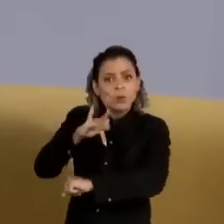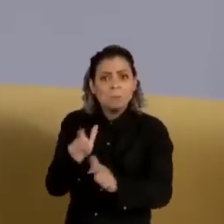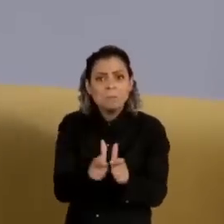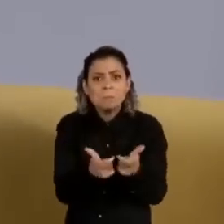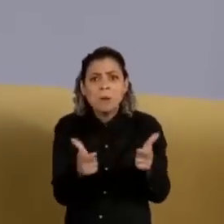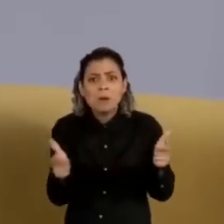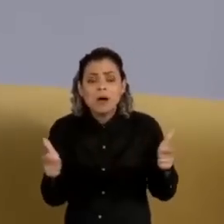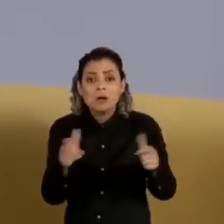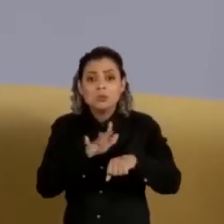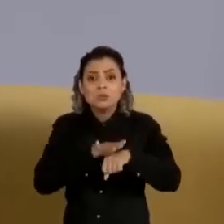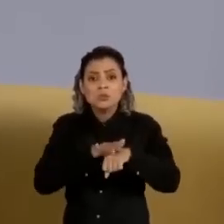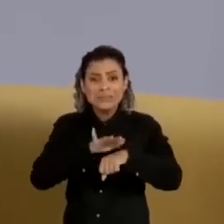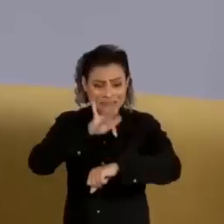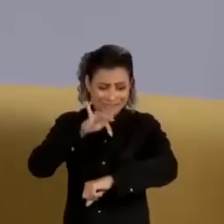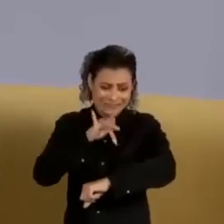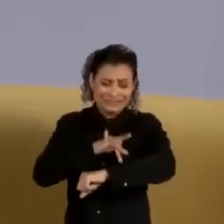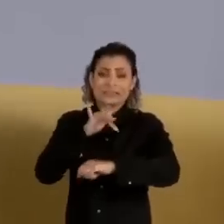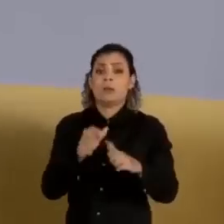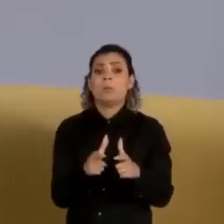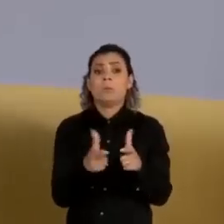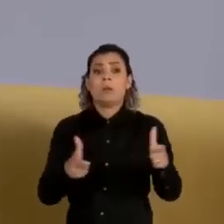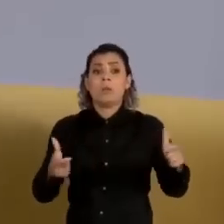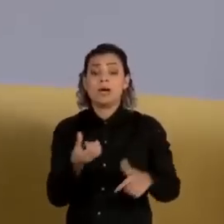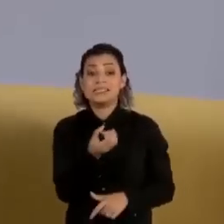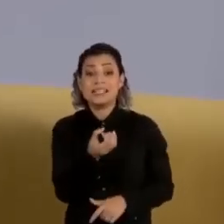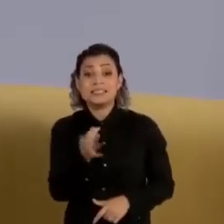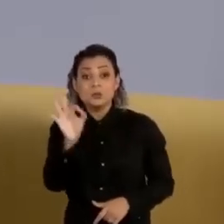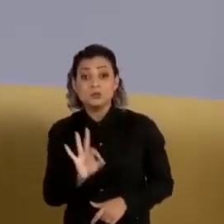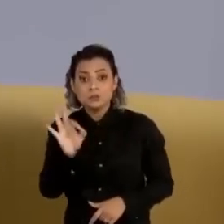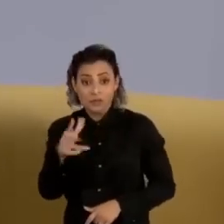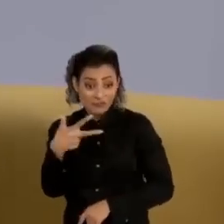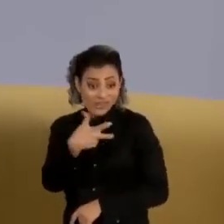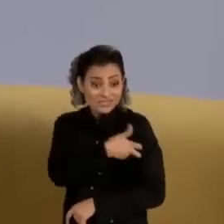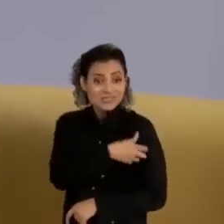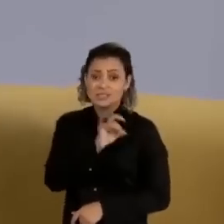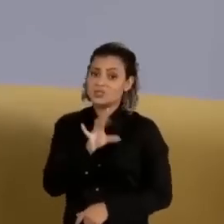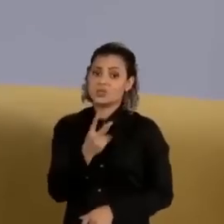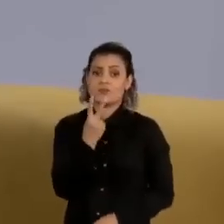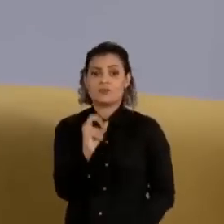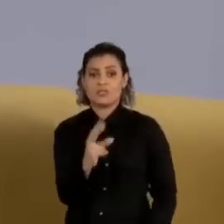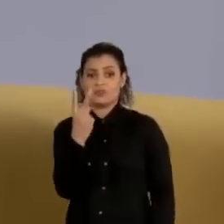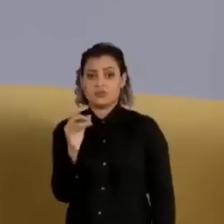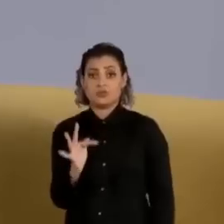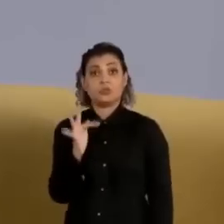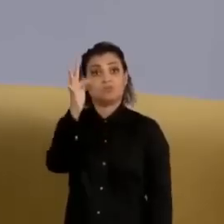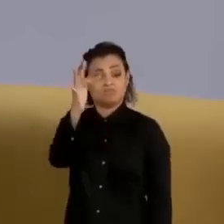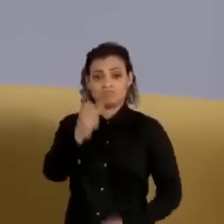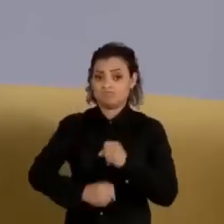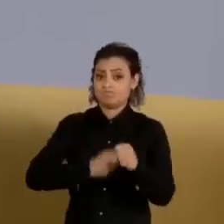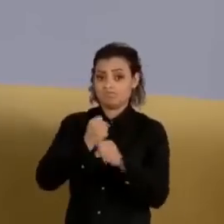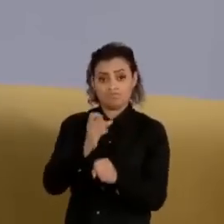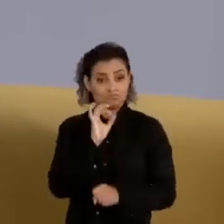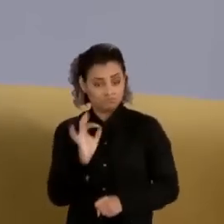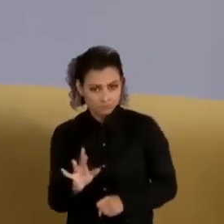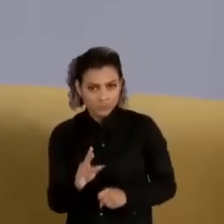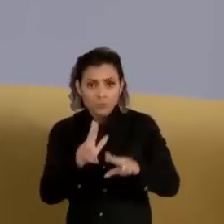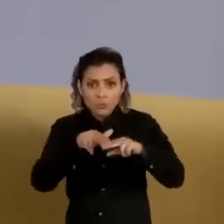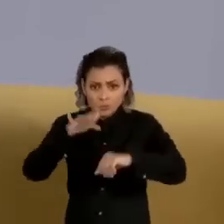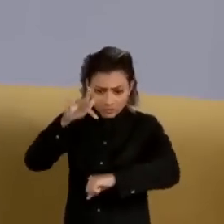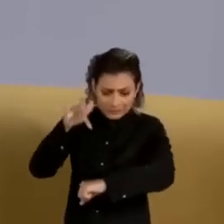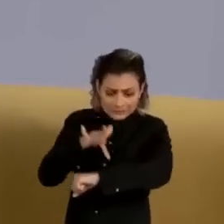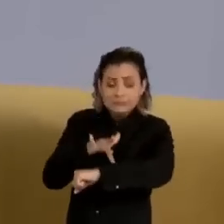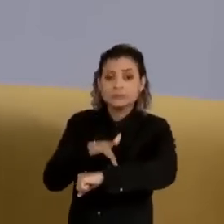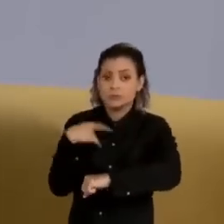subiram 600%. Os testes finais da vacina só devem terminar no ano que vem. Por isso, o combate ao mosquito transmissor